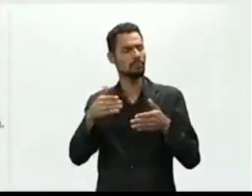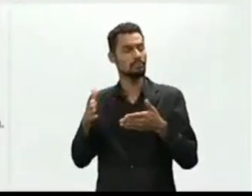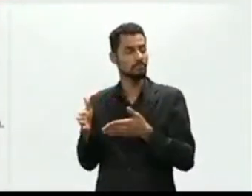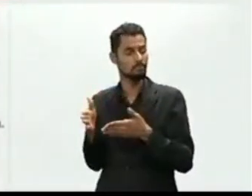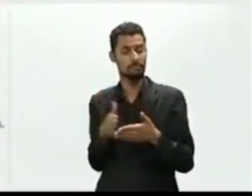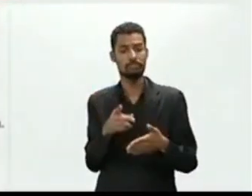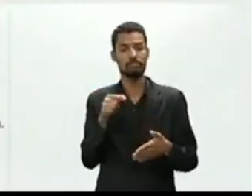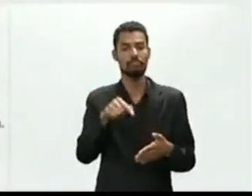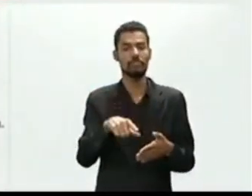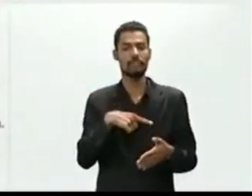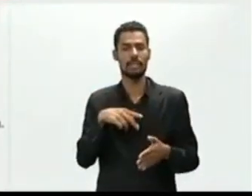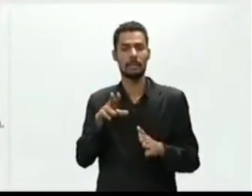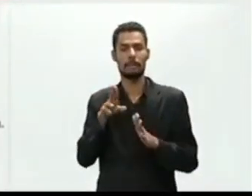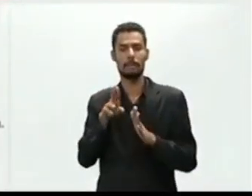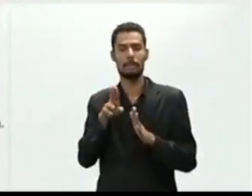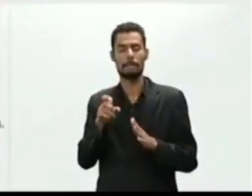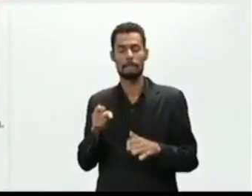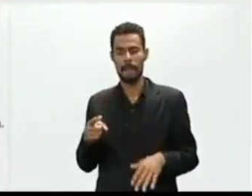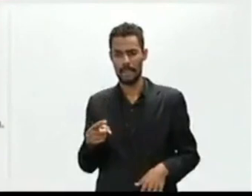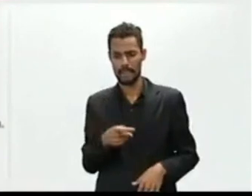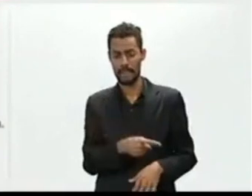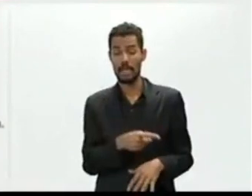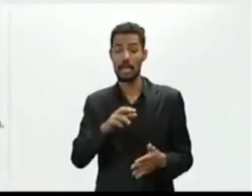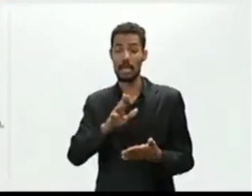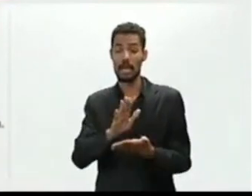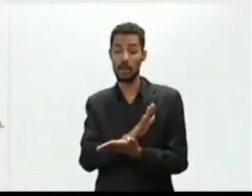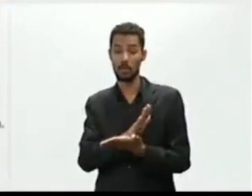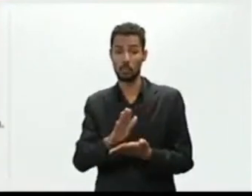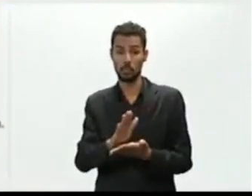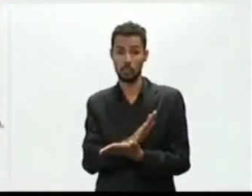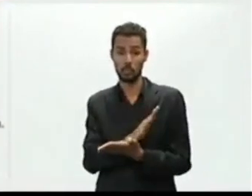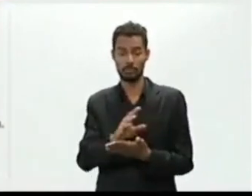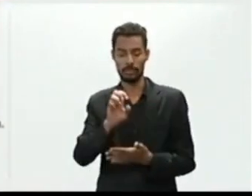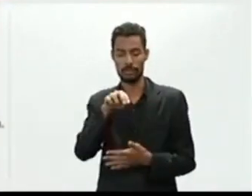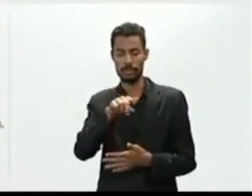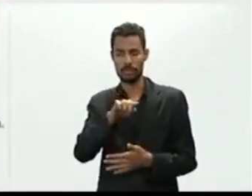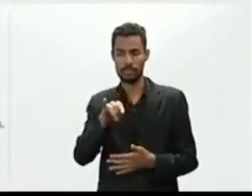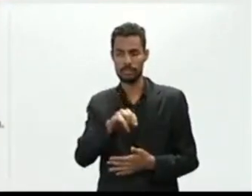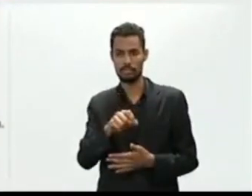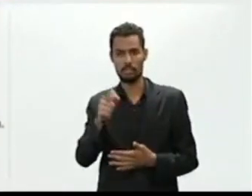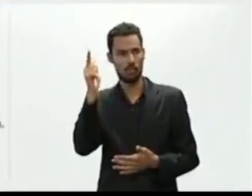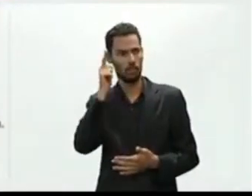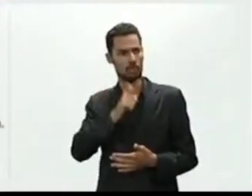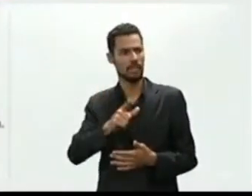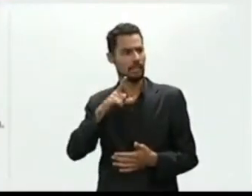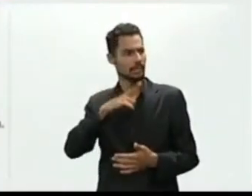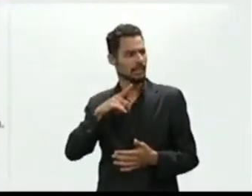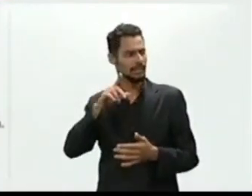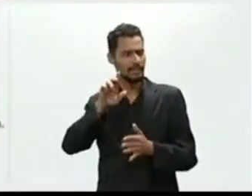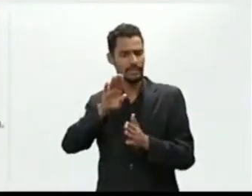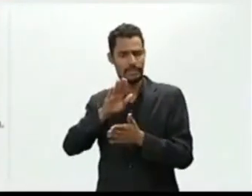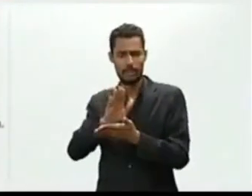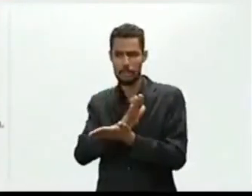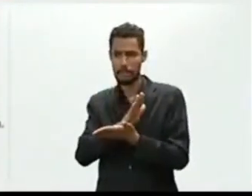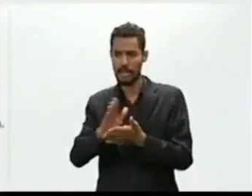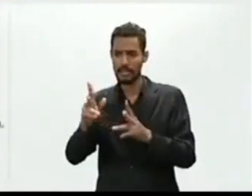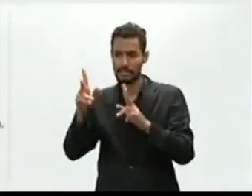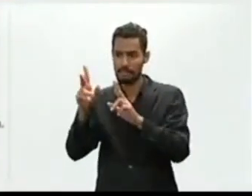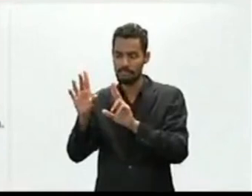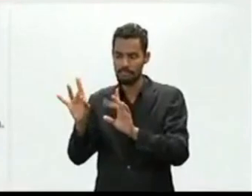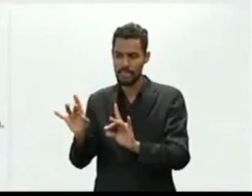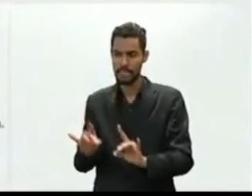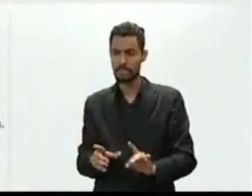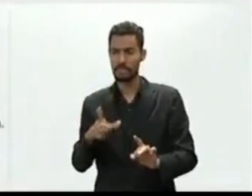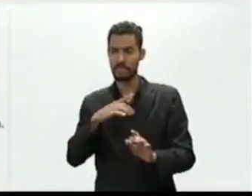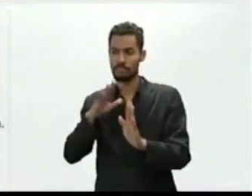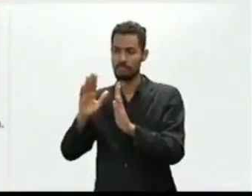algumas bactérias conseguem produzir algumas enzimas que conseguem cortar trechos bem específicos em